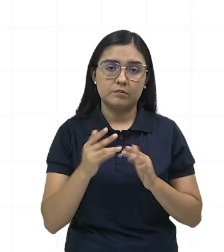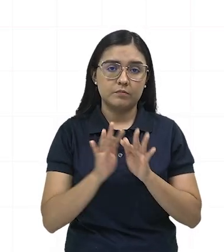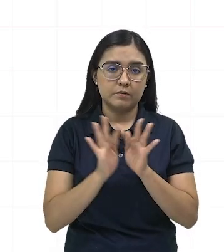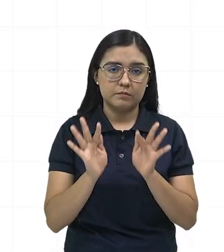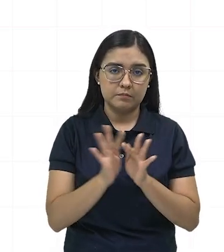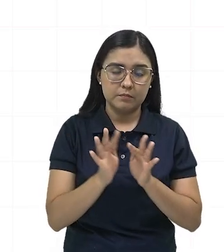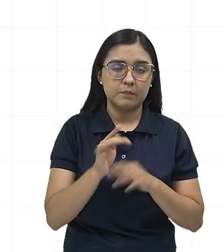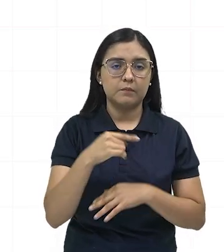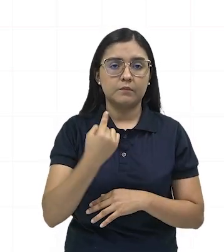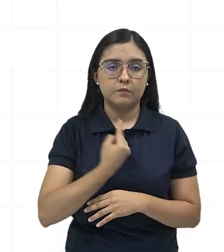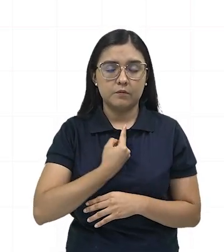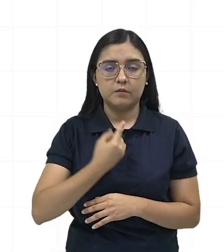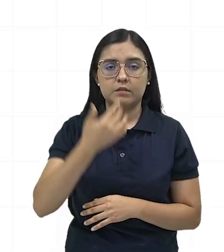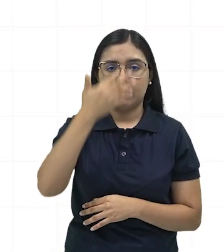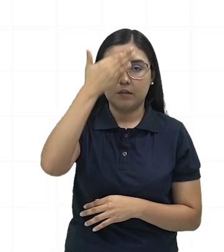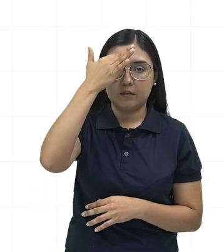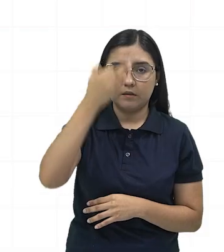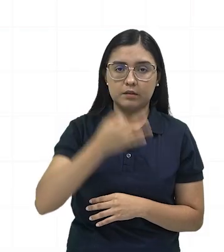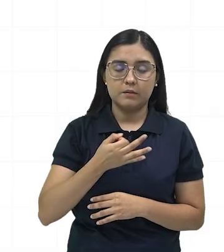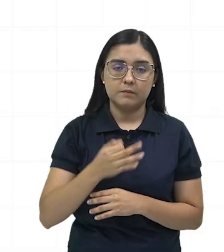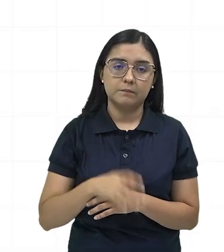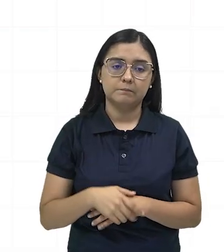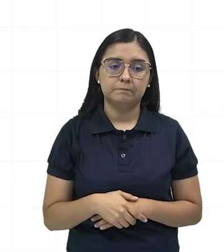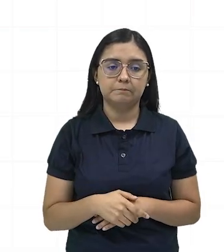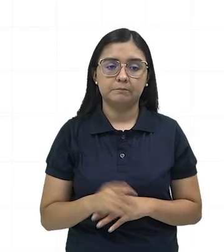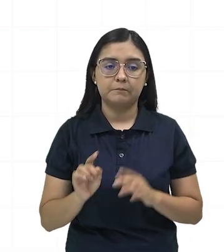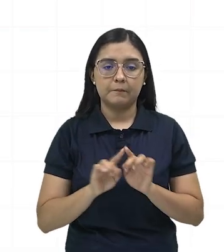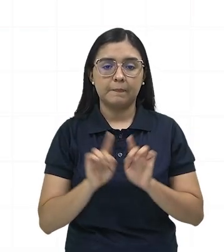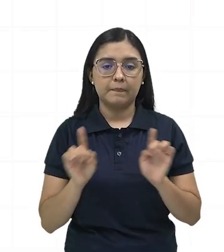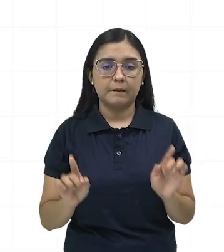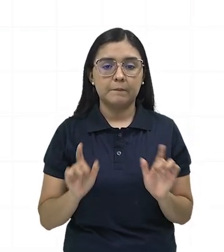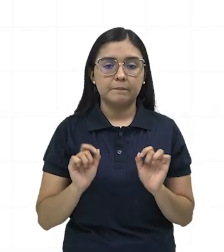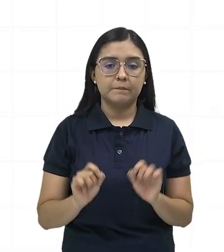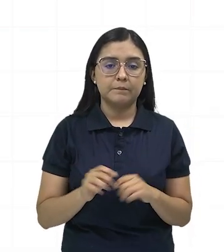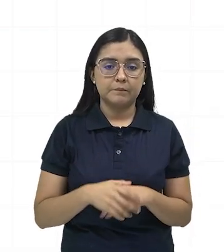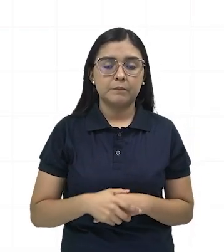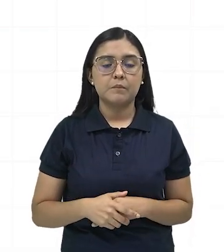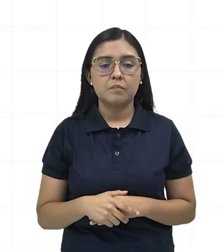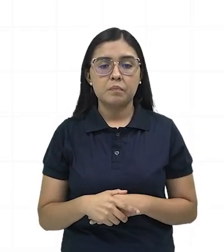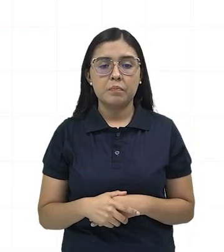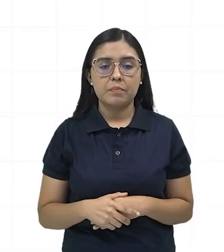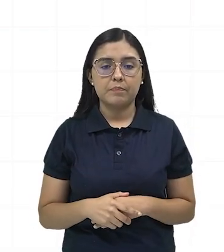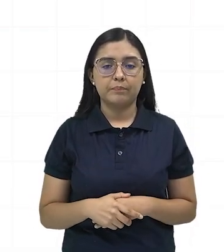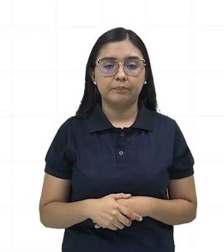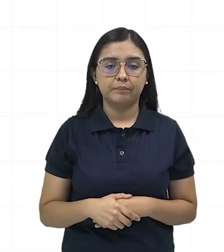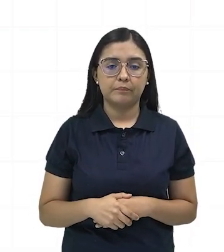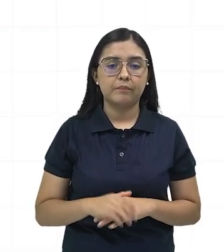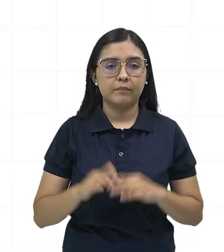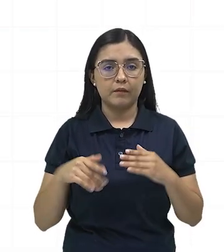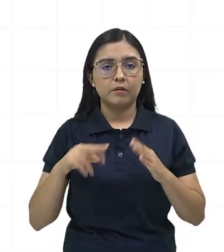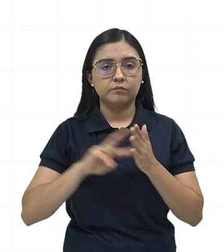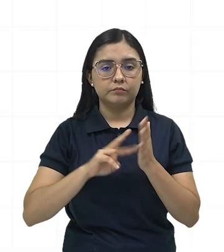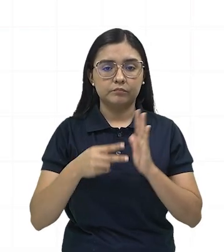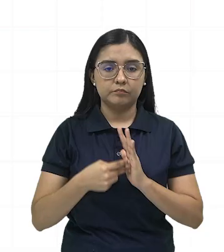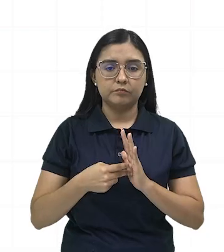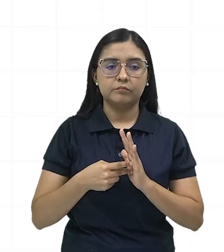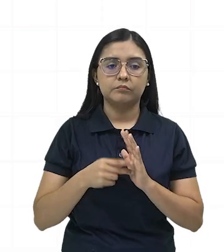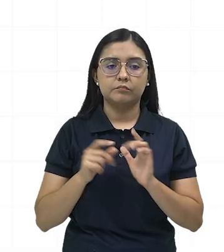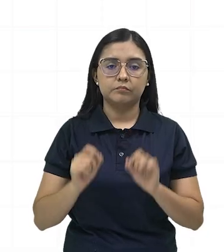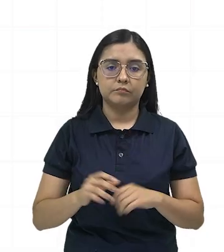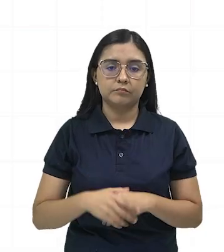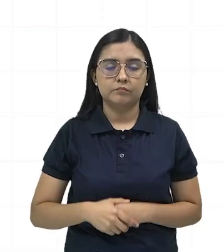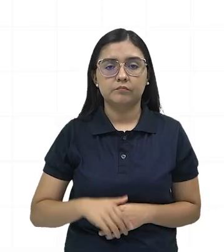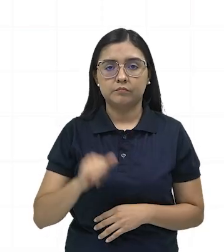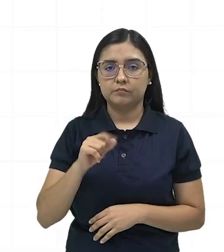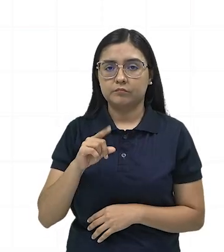que a gente possa compreender, né? Mas basicamente, no nível bem micro, né, é isso que o Adam